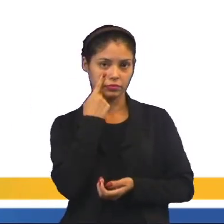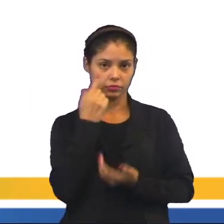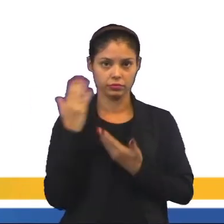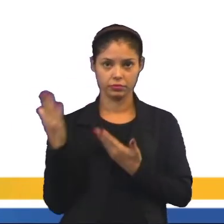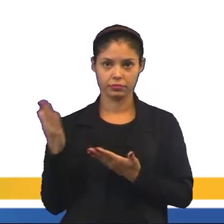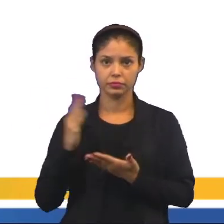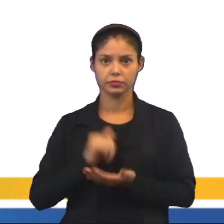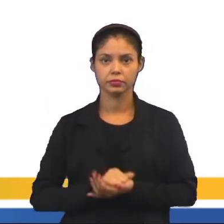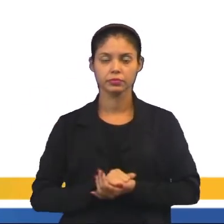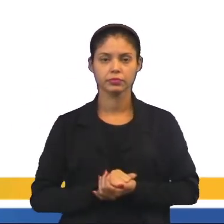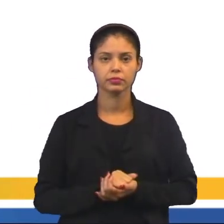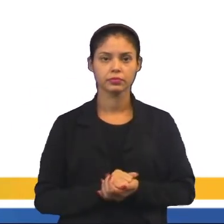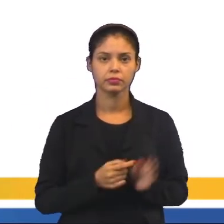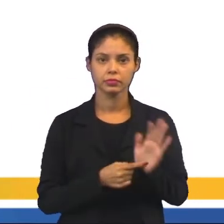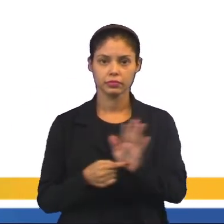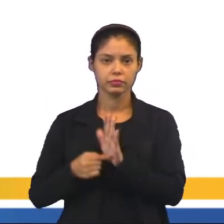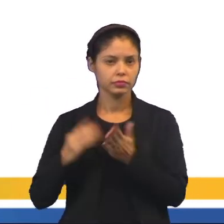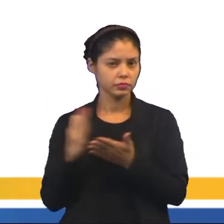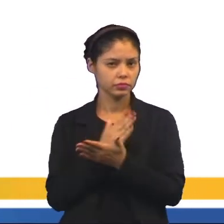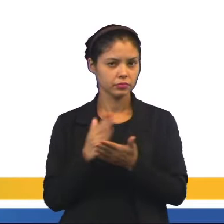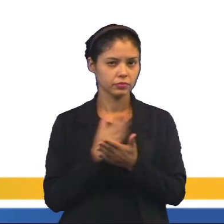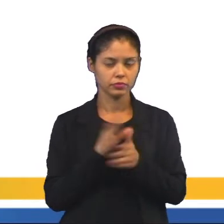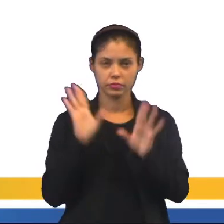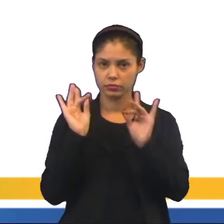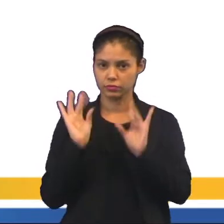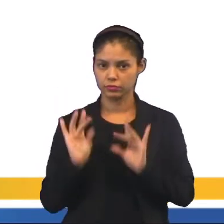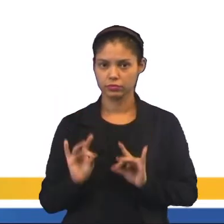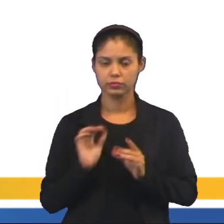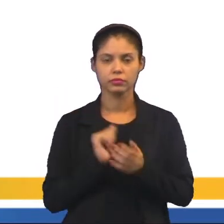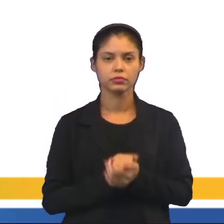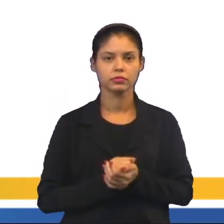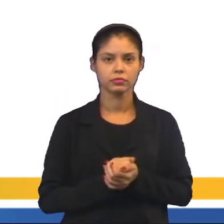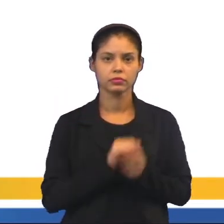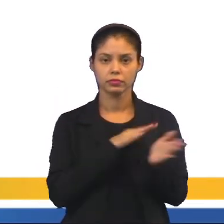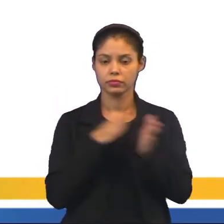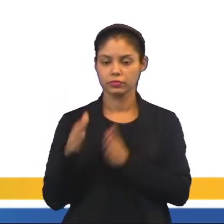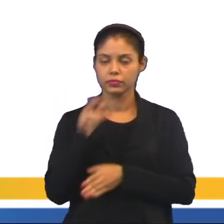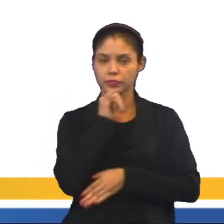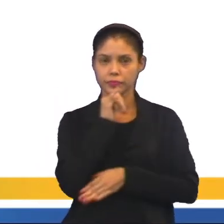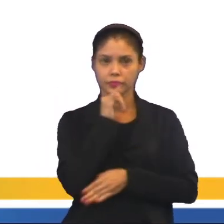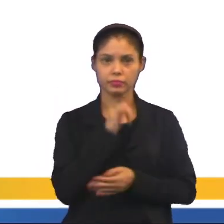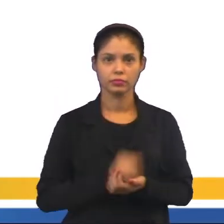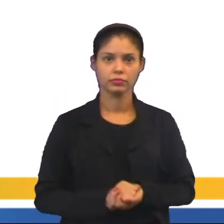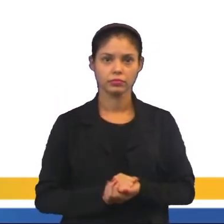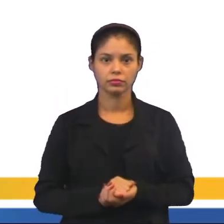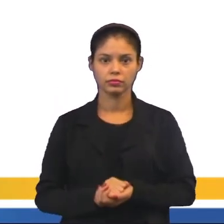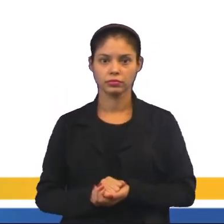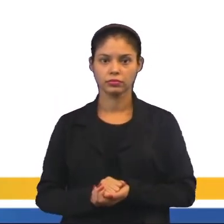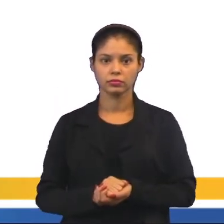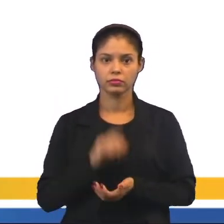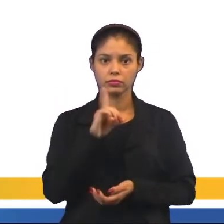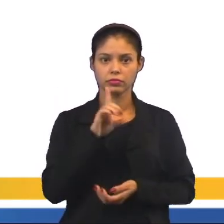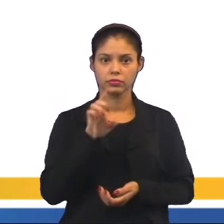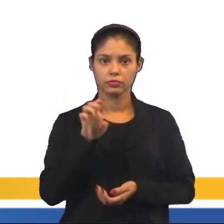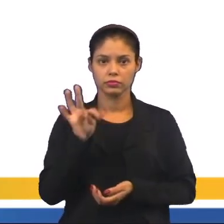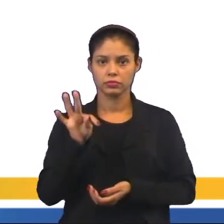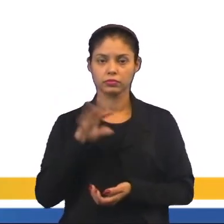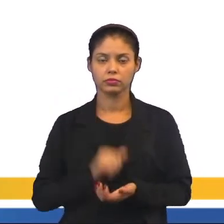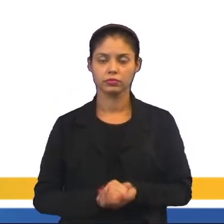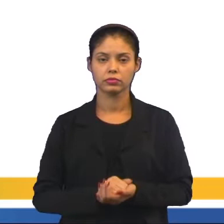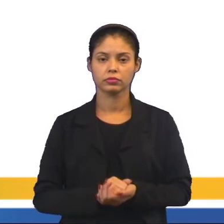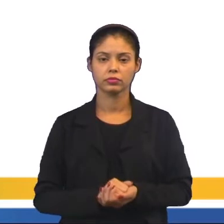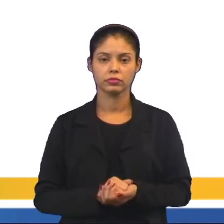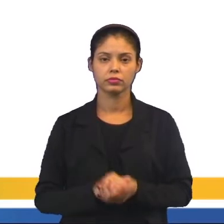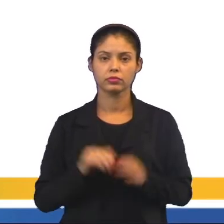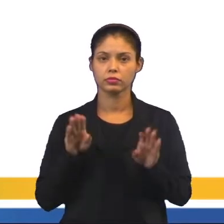aqui, eu vou mostrar alguns passos e vou partir para os exemplos. Os determinantes associados a uma